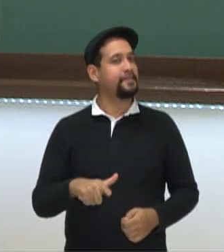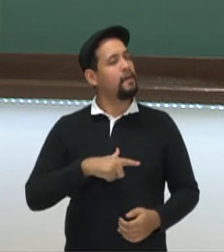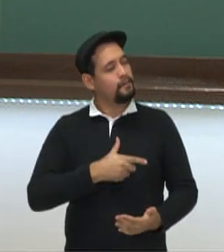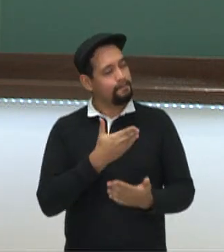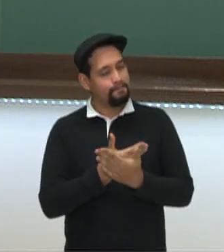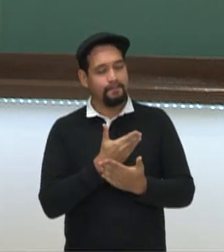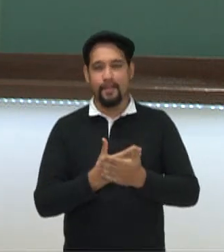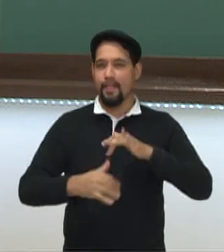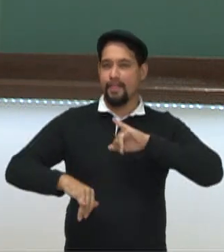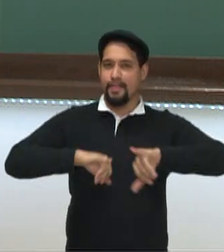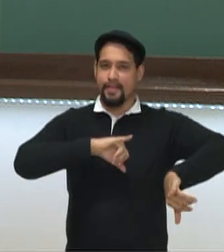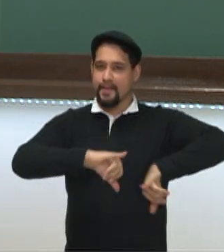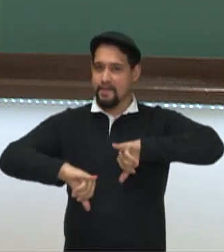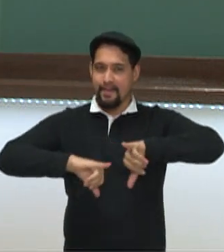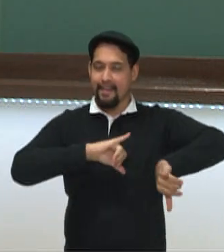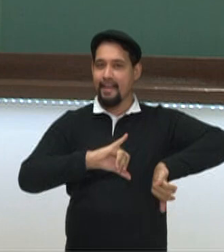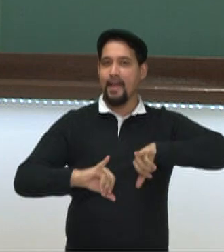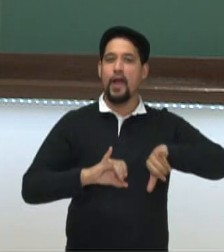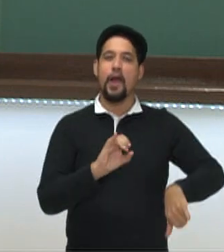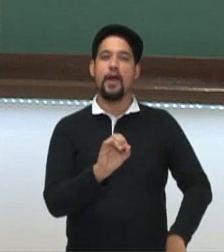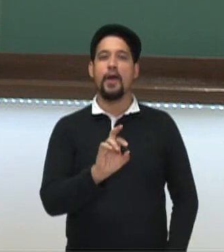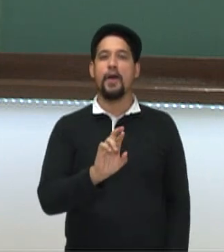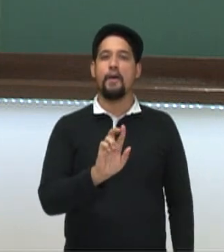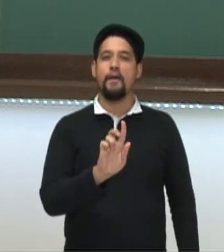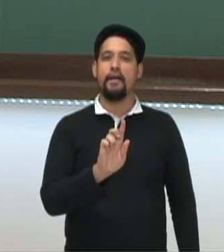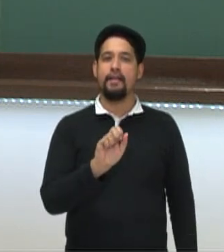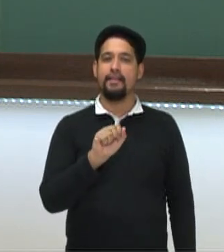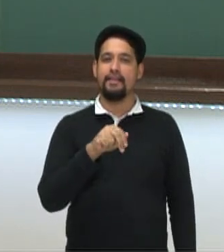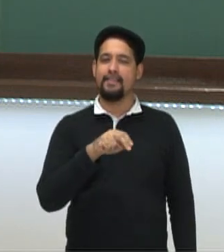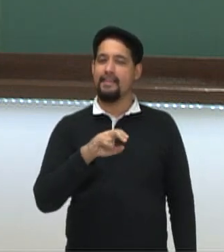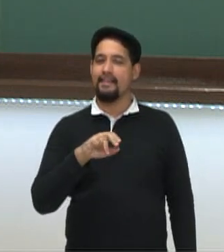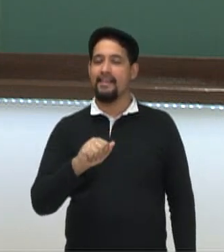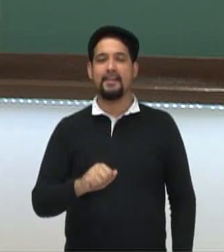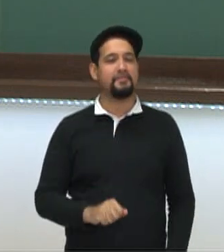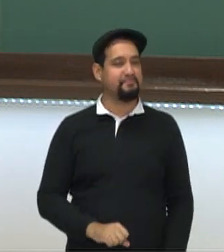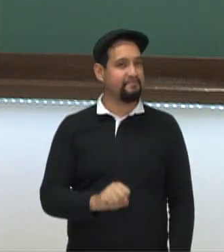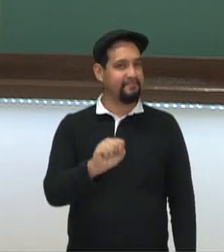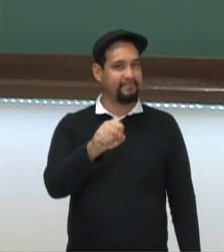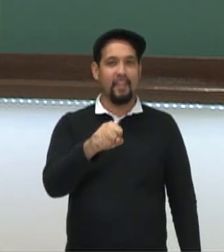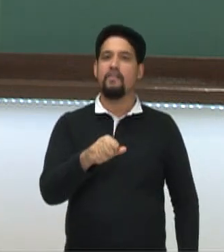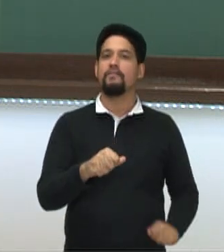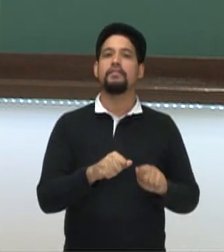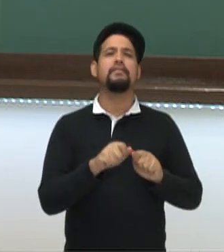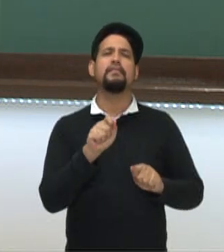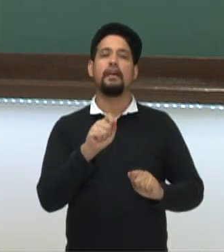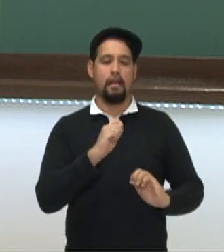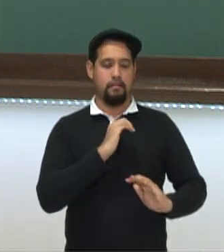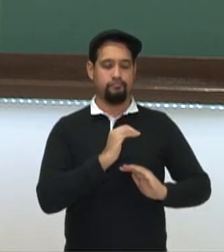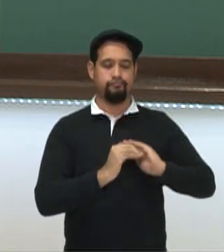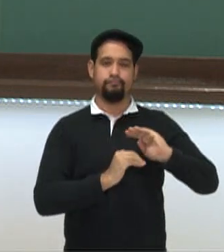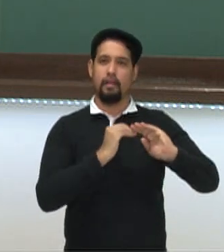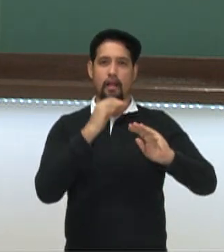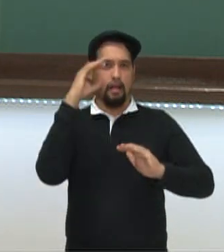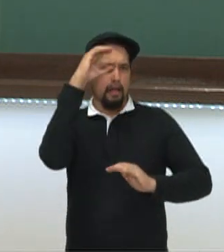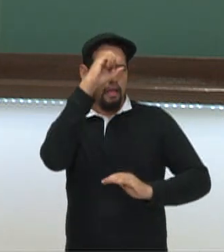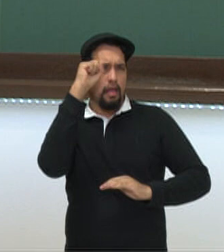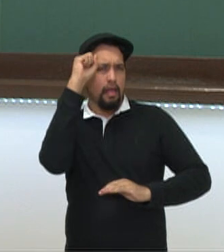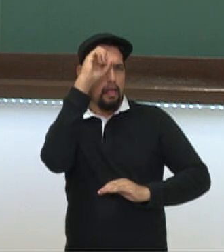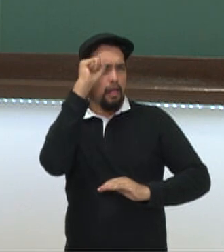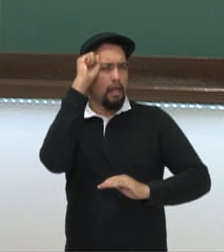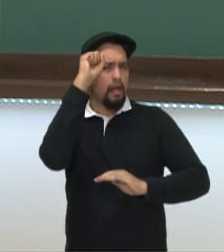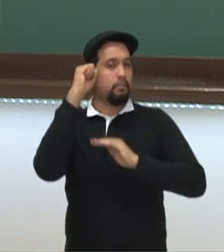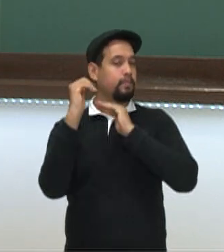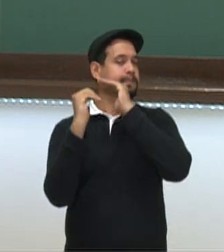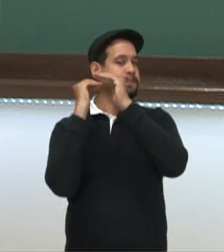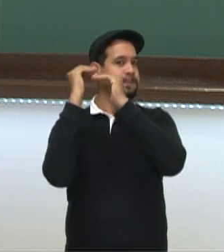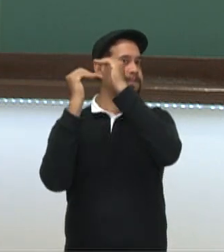de Química Orgânica. Sim, você está construindo o seu conhecimento e construir